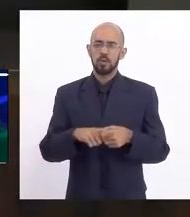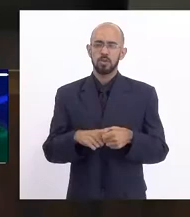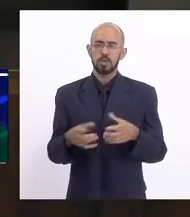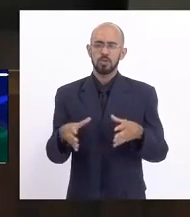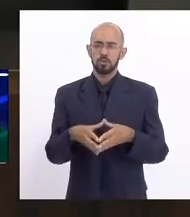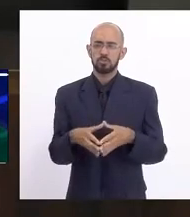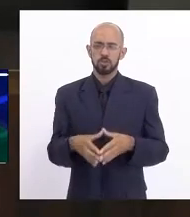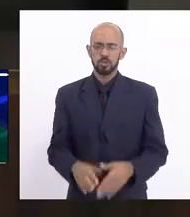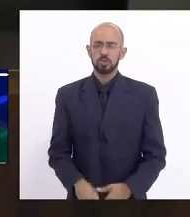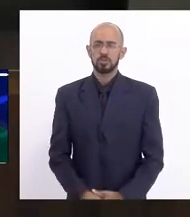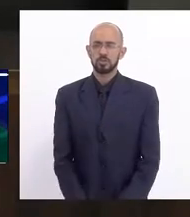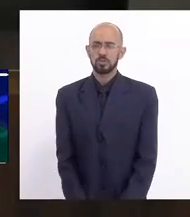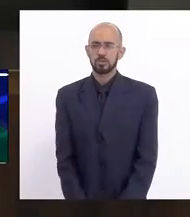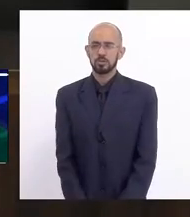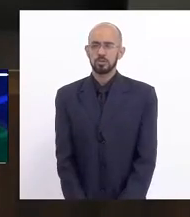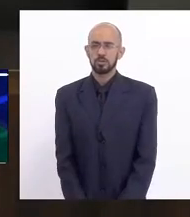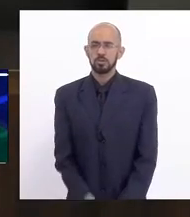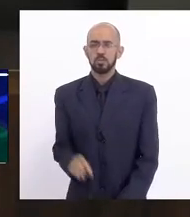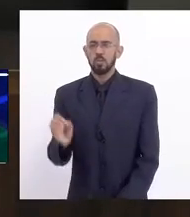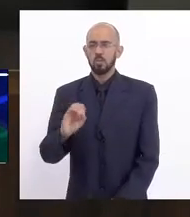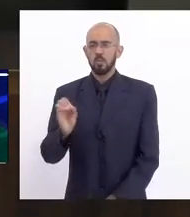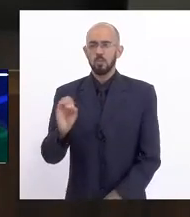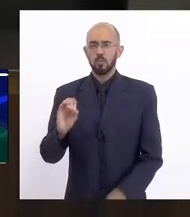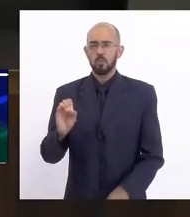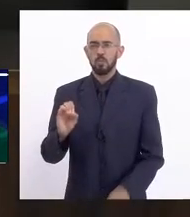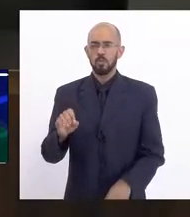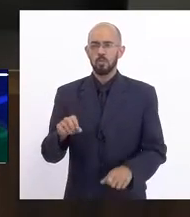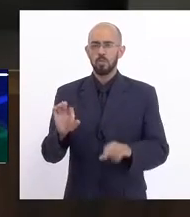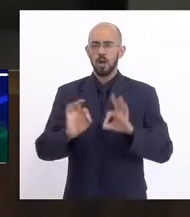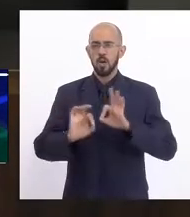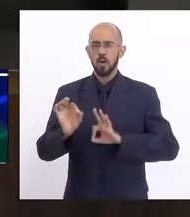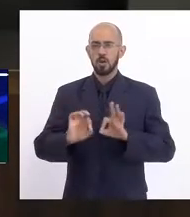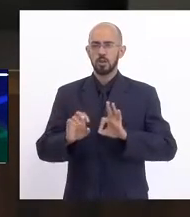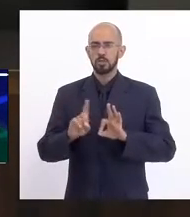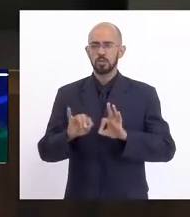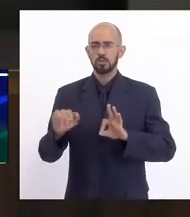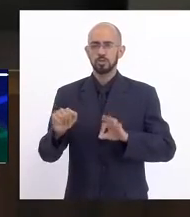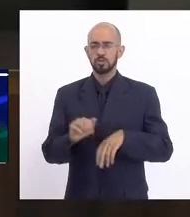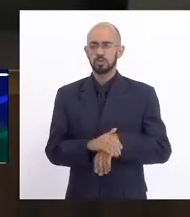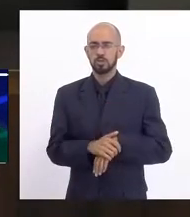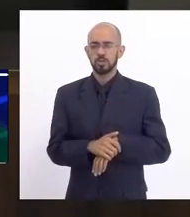às comissões. Nada mais havendo a tratar na ordem do dia.